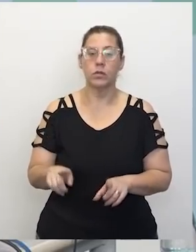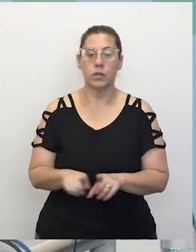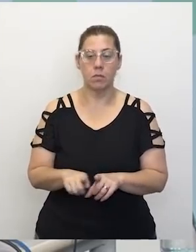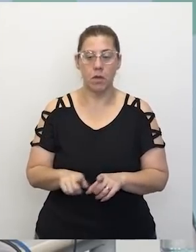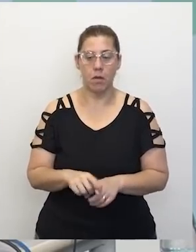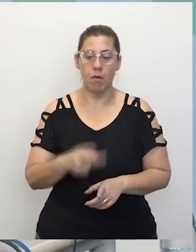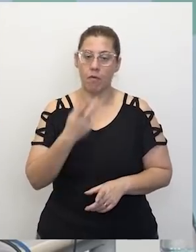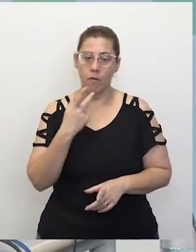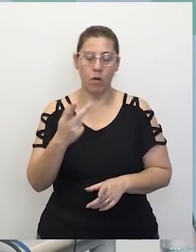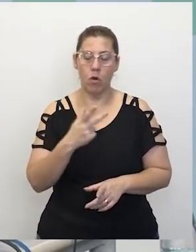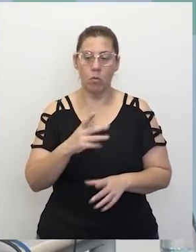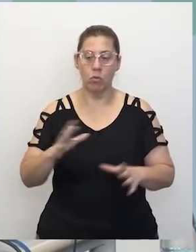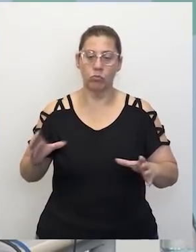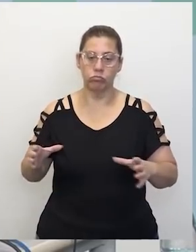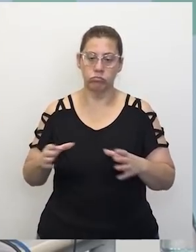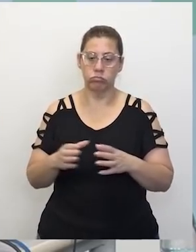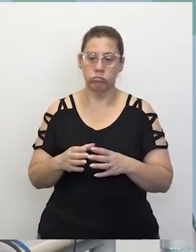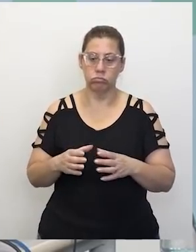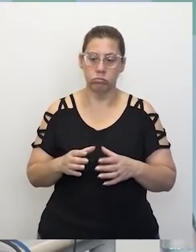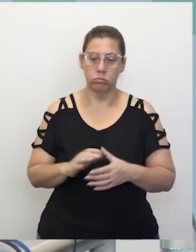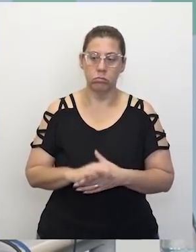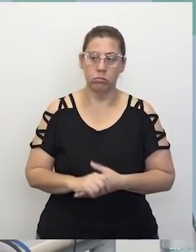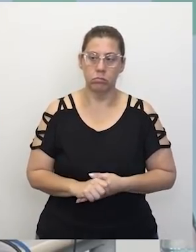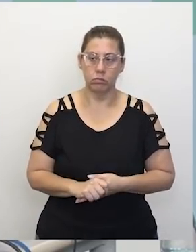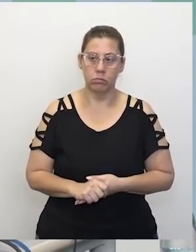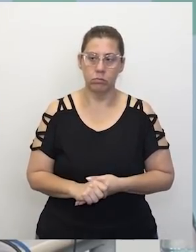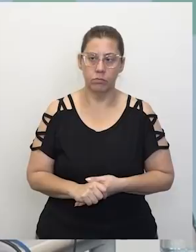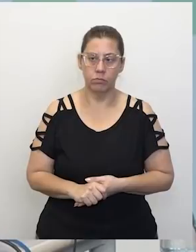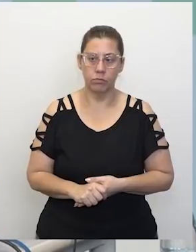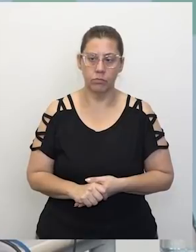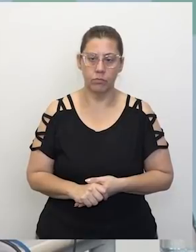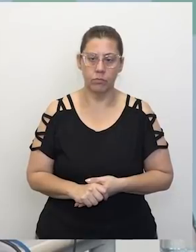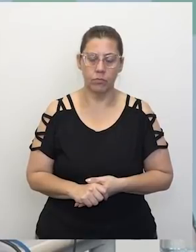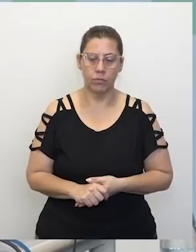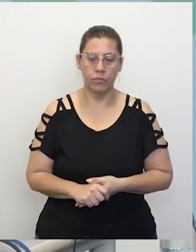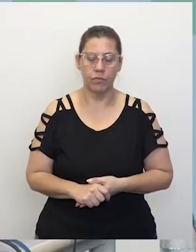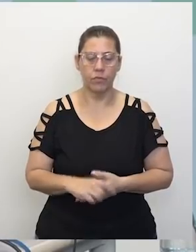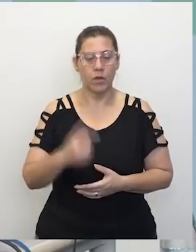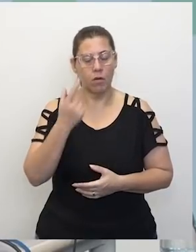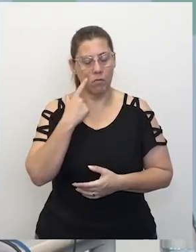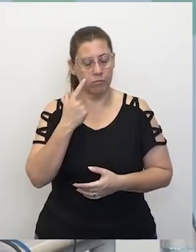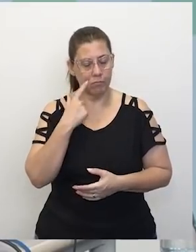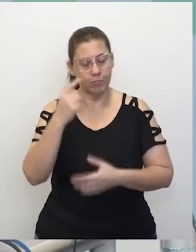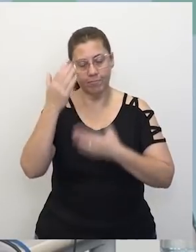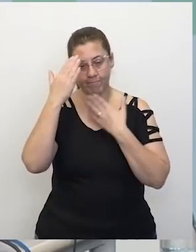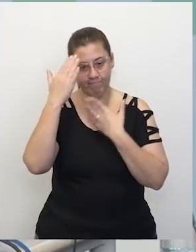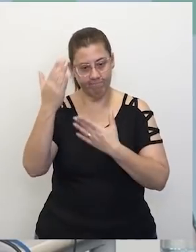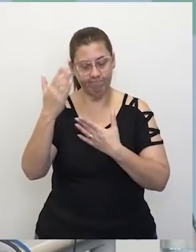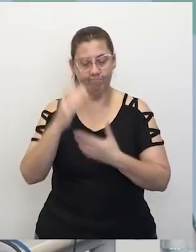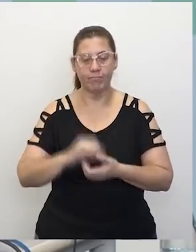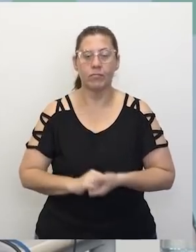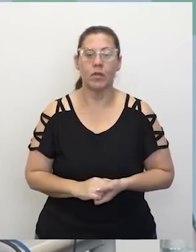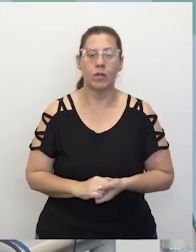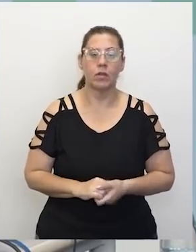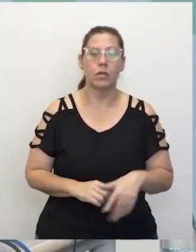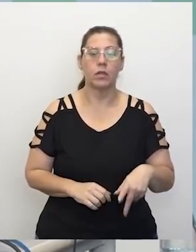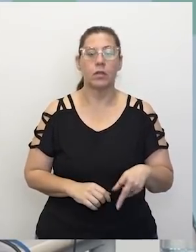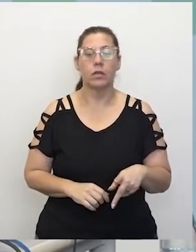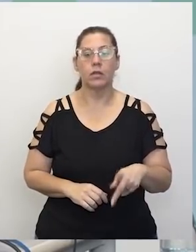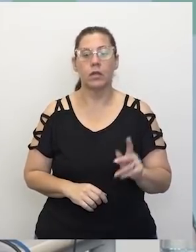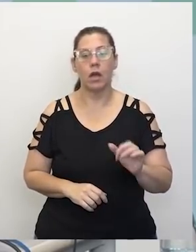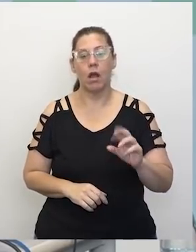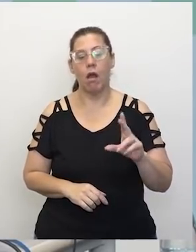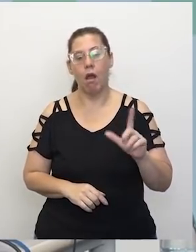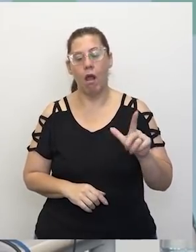não aglomerar quando juntar os parentes, verdade, Marizilda. Ah, valeu, muito, muito bom, tá? Professora Carla, tá